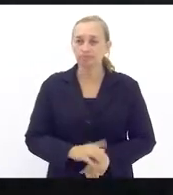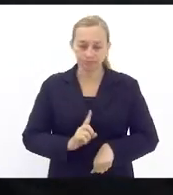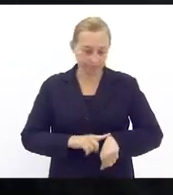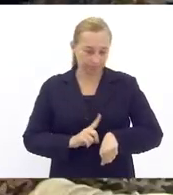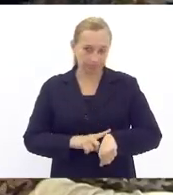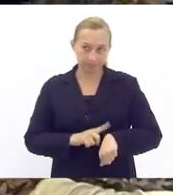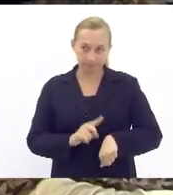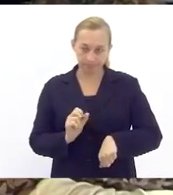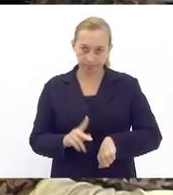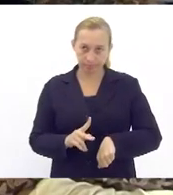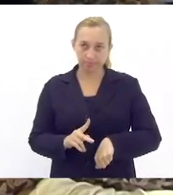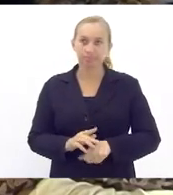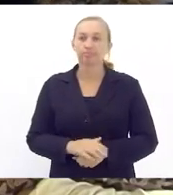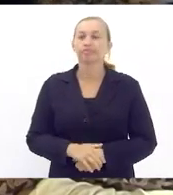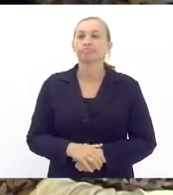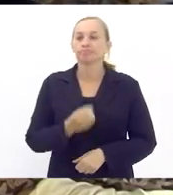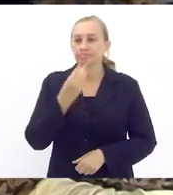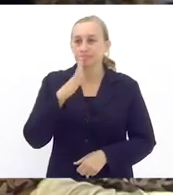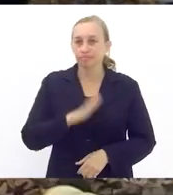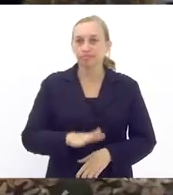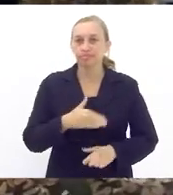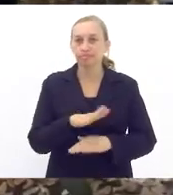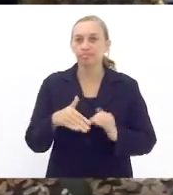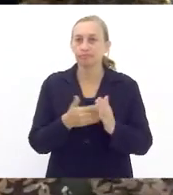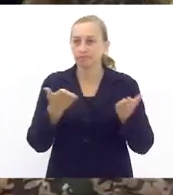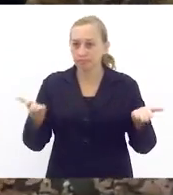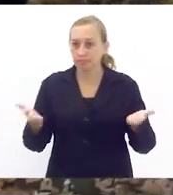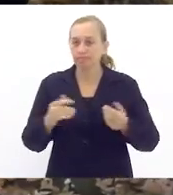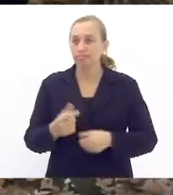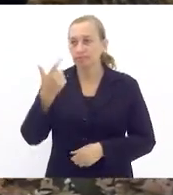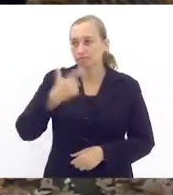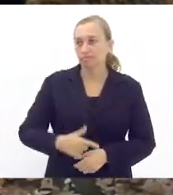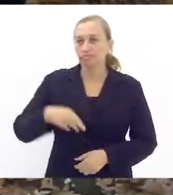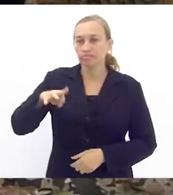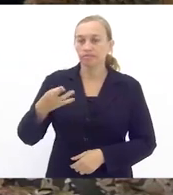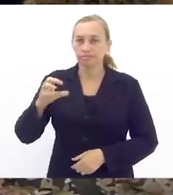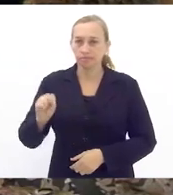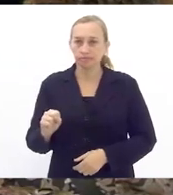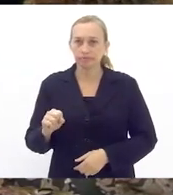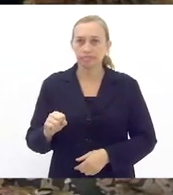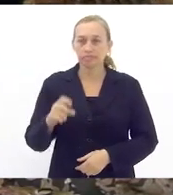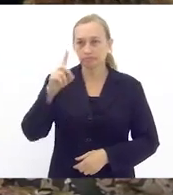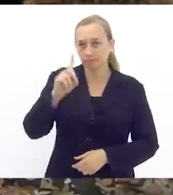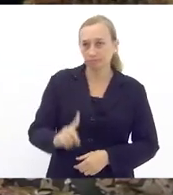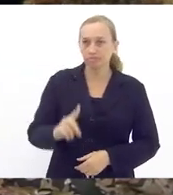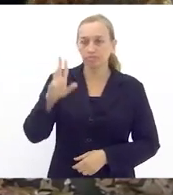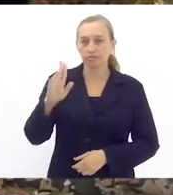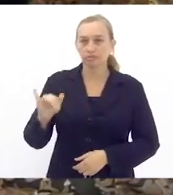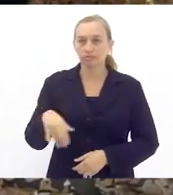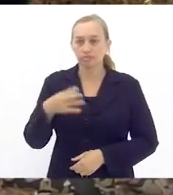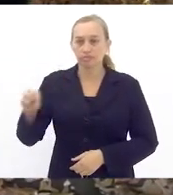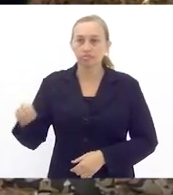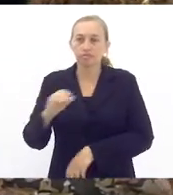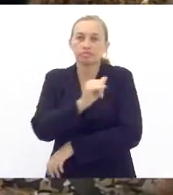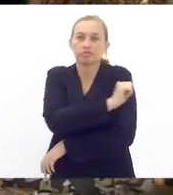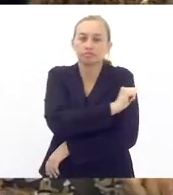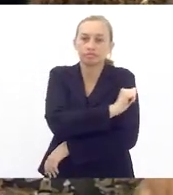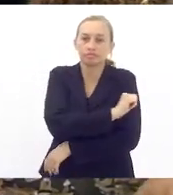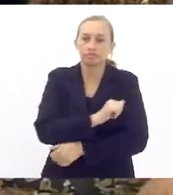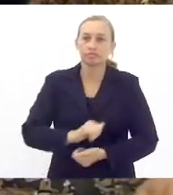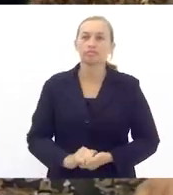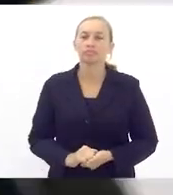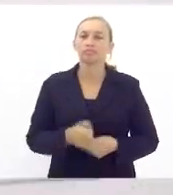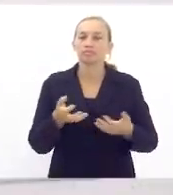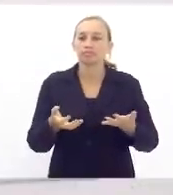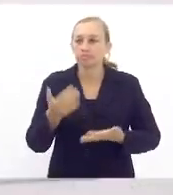a questão do tempo tá boa tarde a todas e todos eu sou Marcos Teixeira diretor da União nacional dos Estudantes Quero